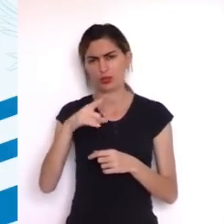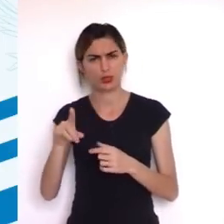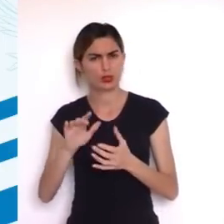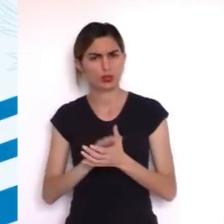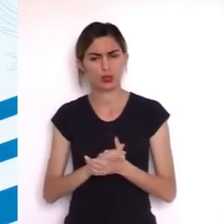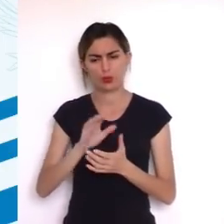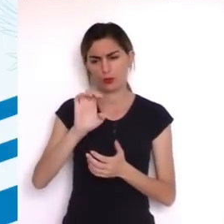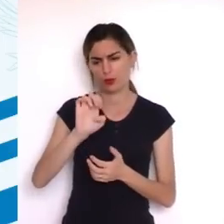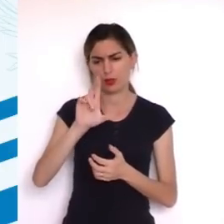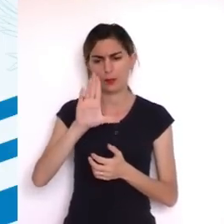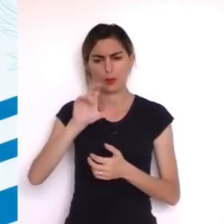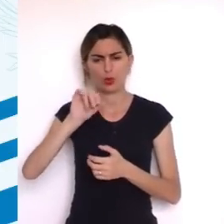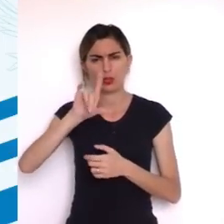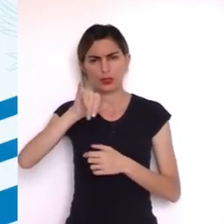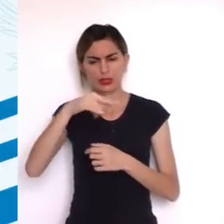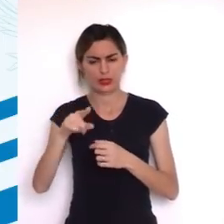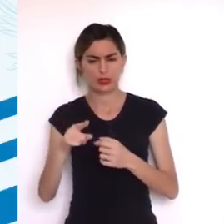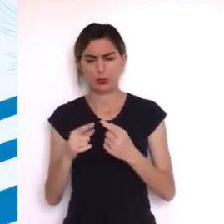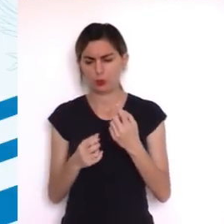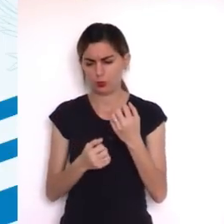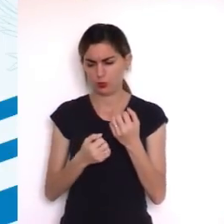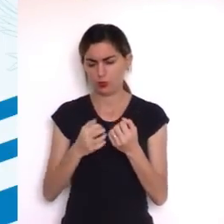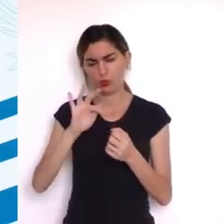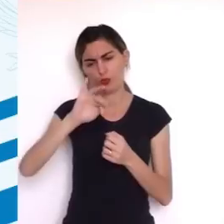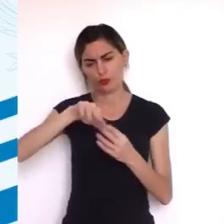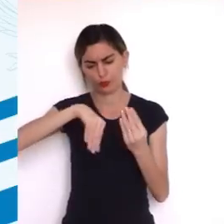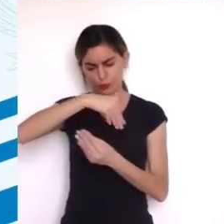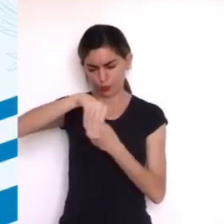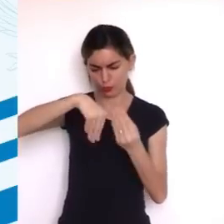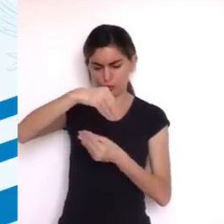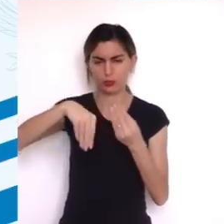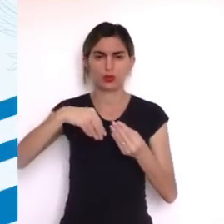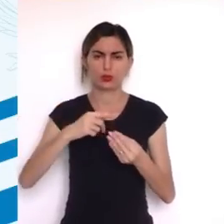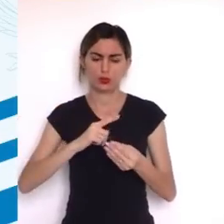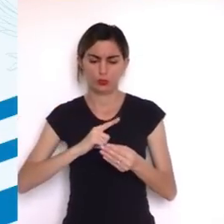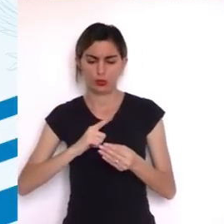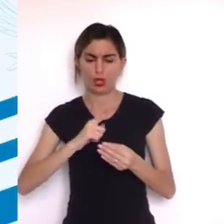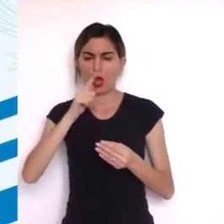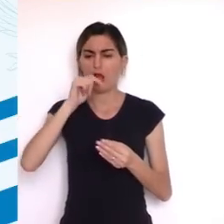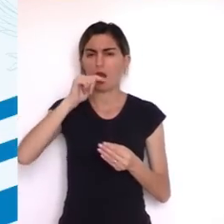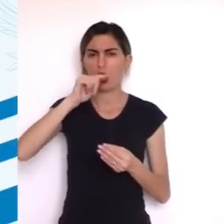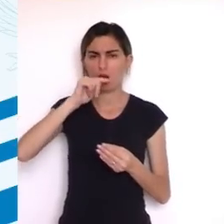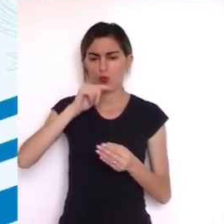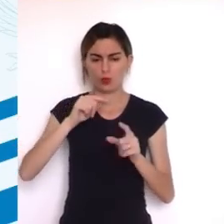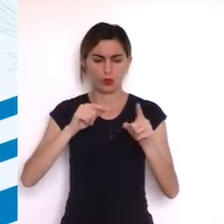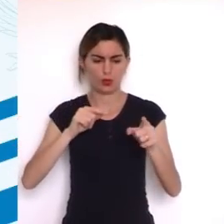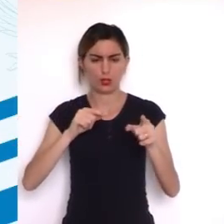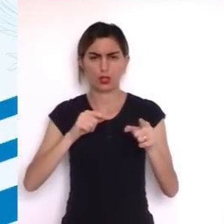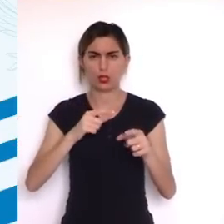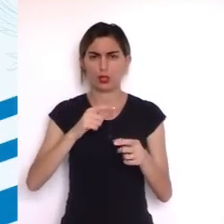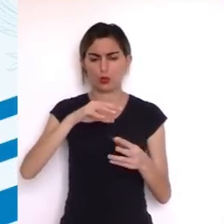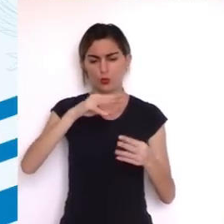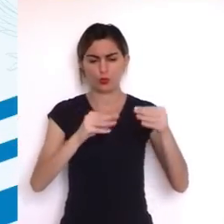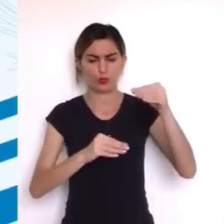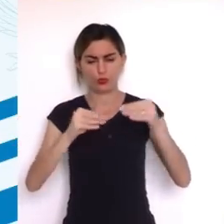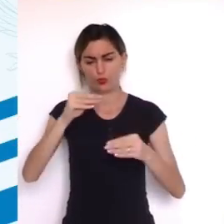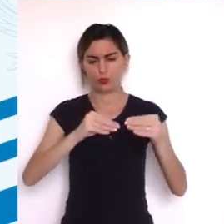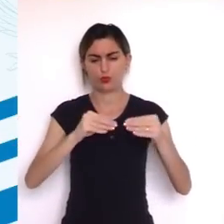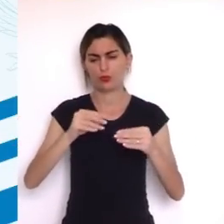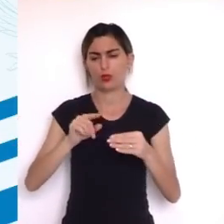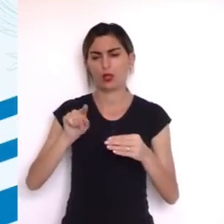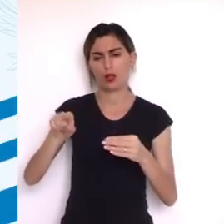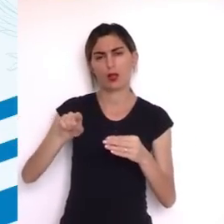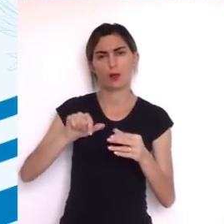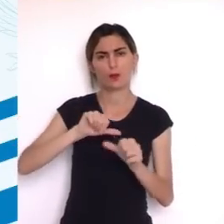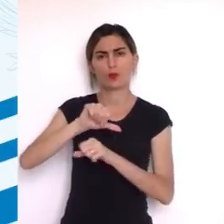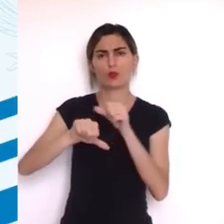fusão? Ebulição? Fusão, gente, é quando eu tenho ali a água que está no estado líquido